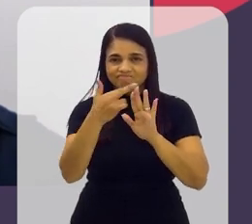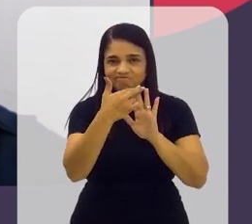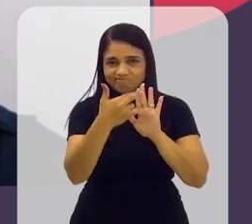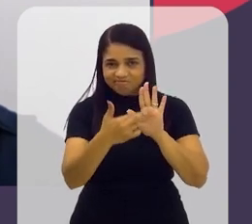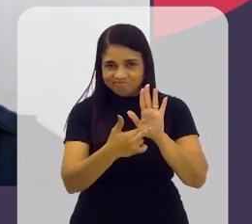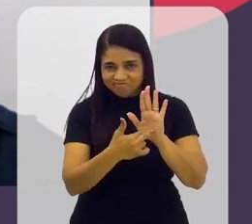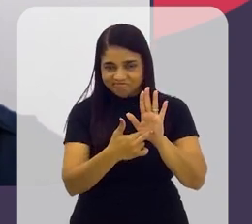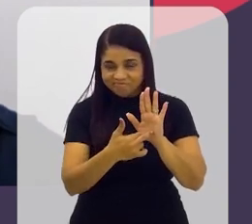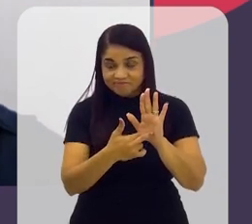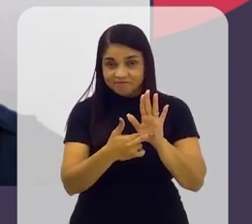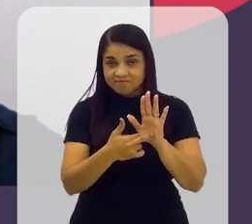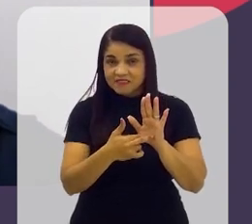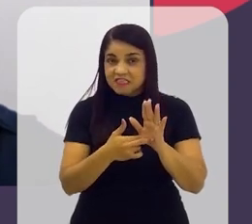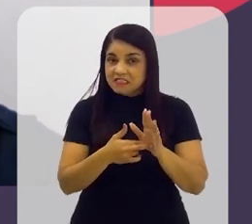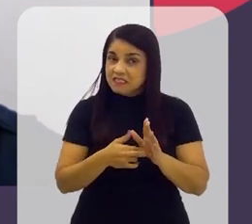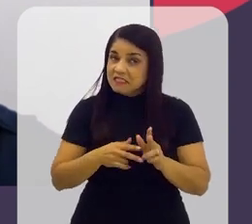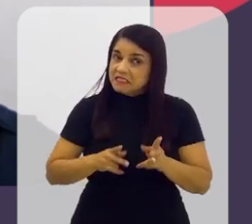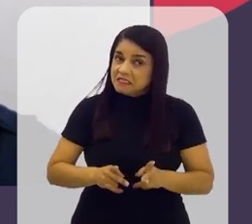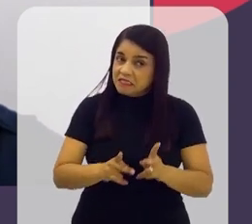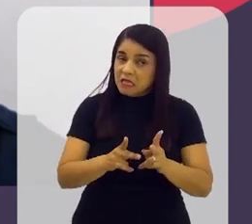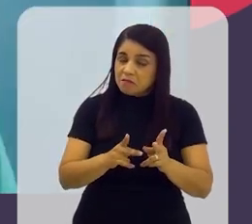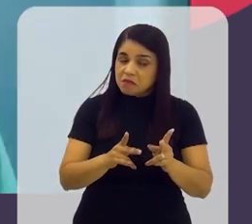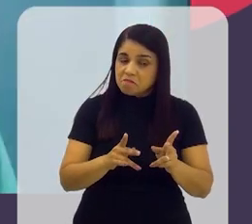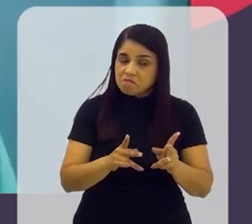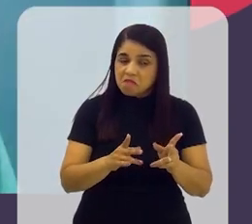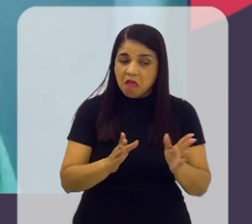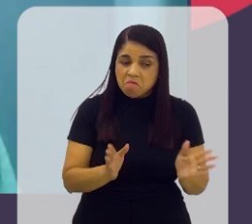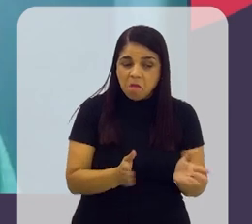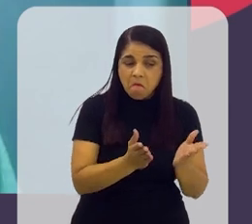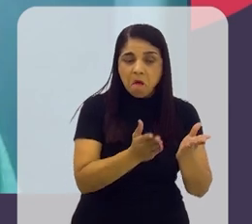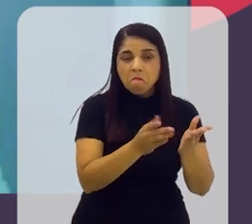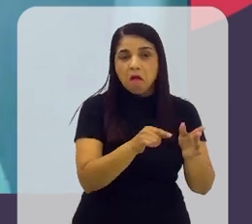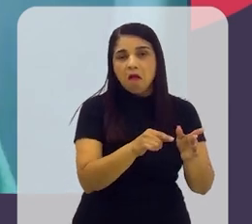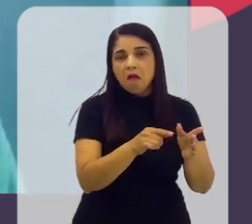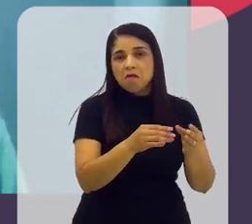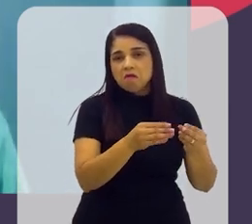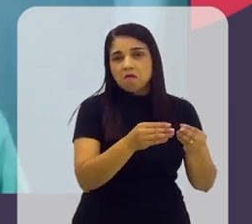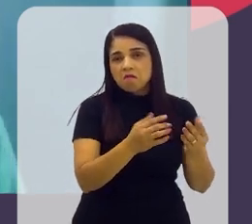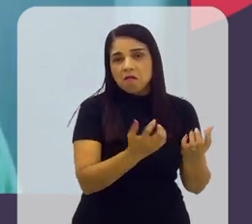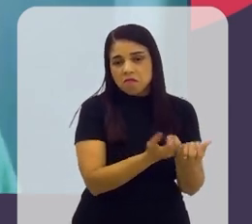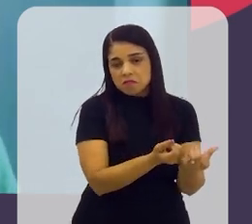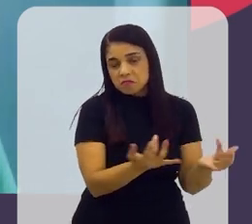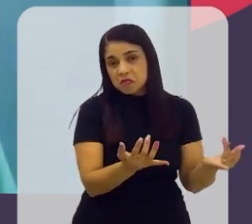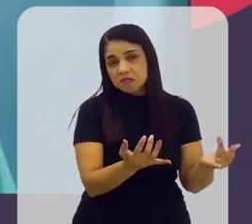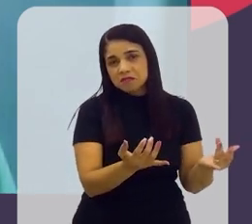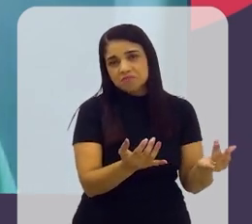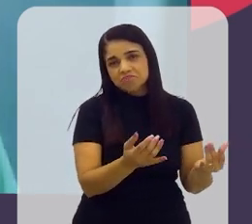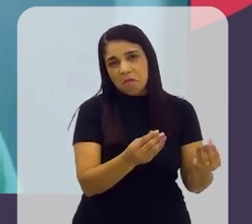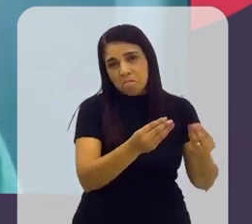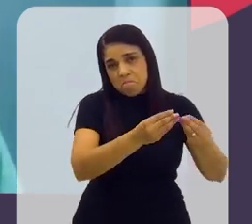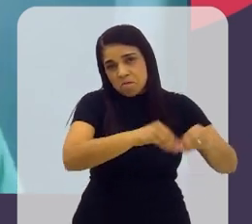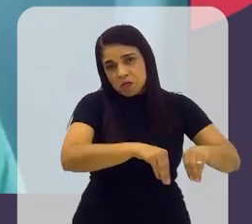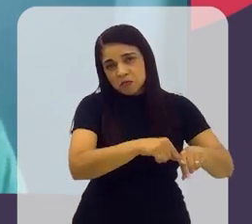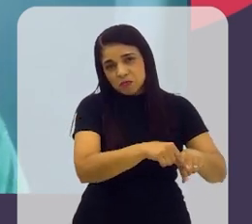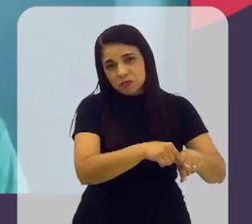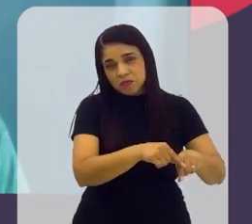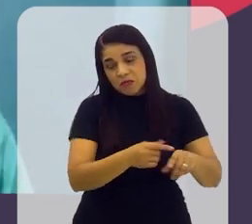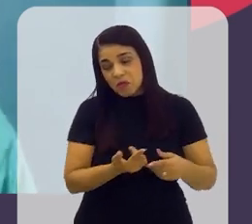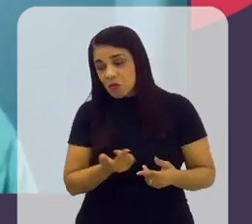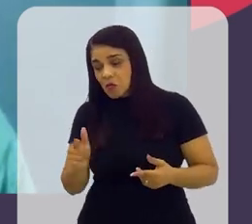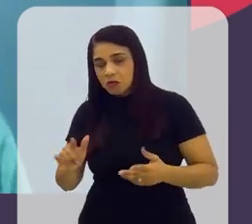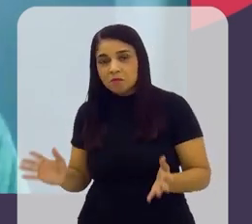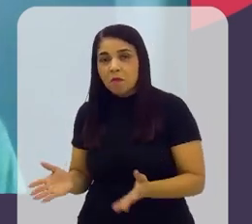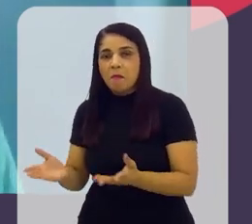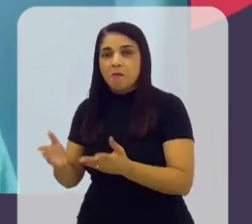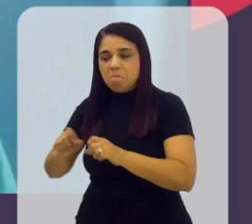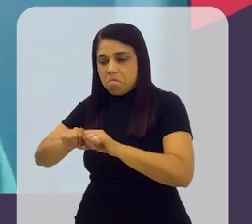de regras nem sempre vai favorecer alguns jogadores, né? E alguns outros jogadores vai favorecer. E a gente, enquanto